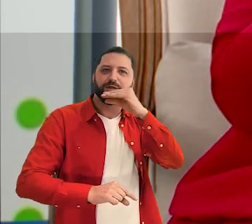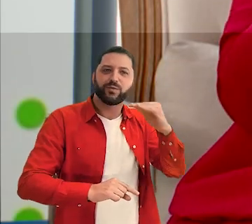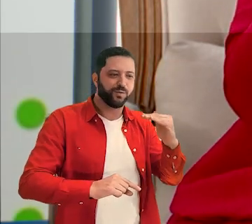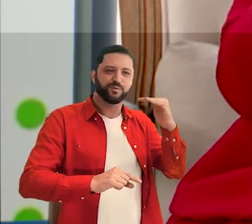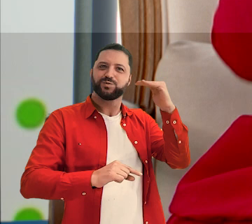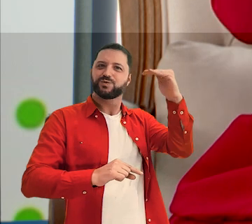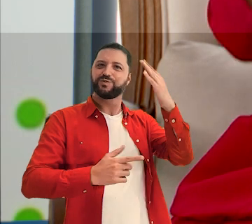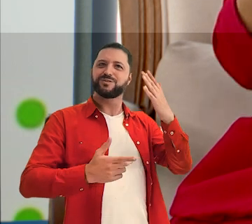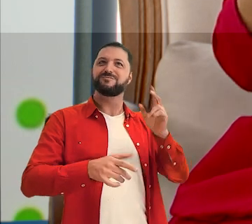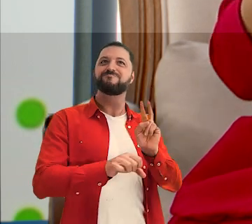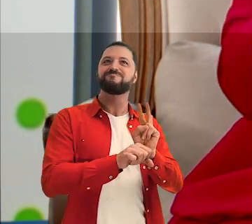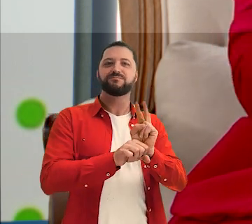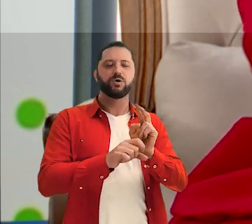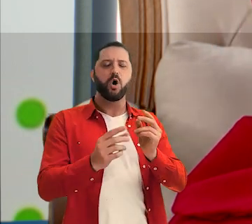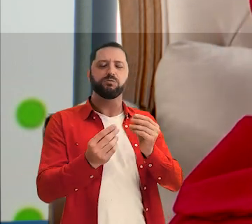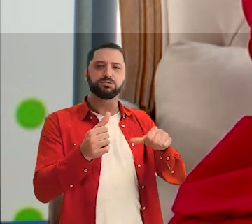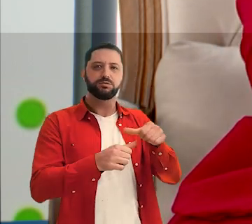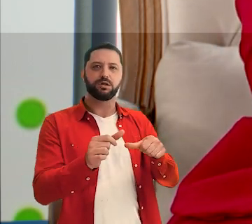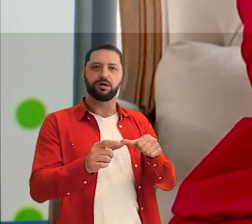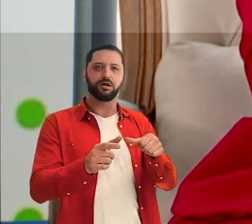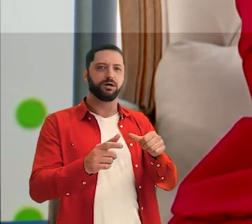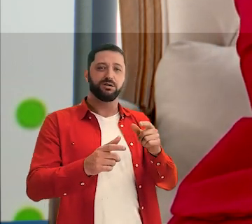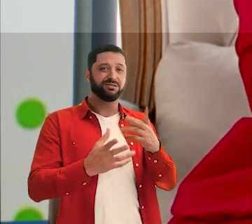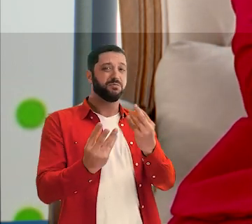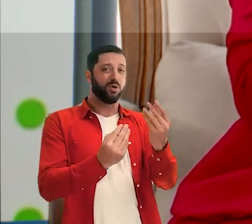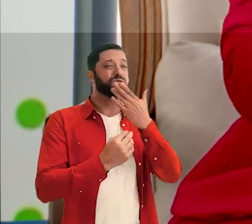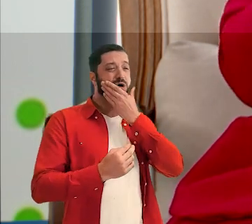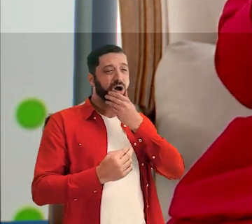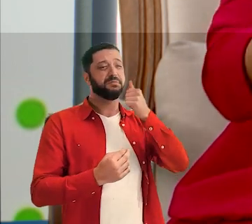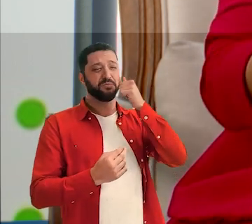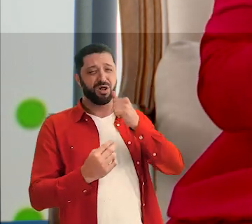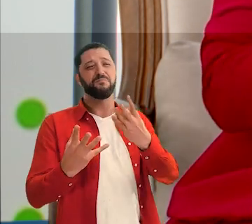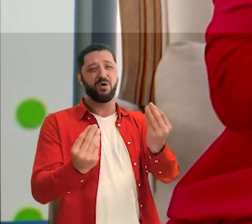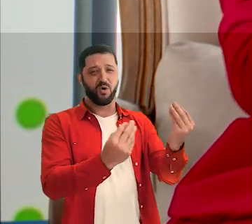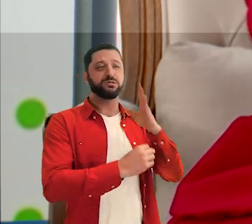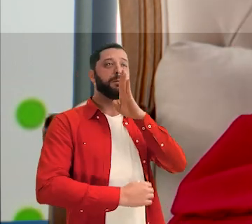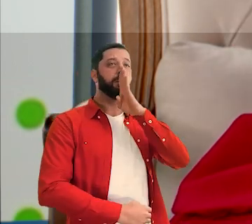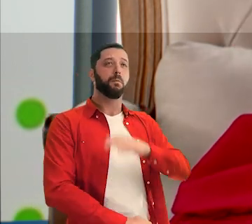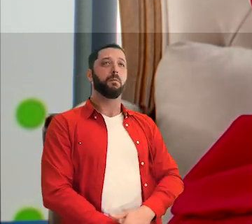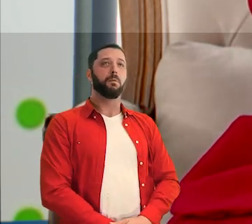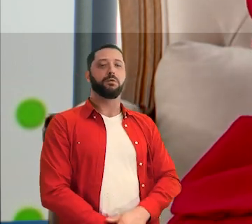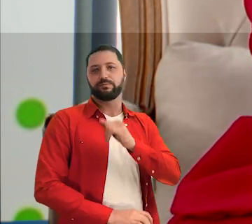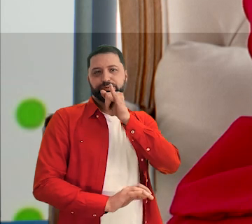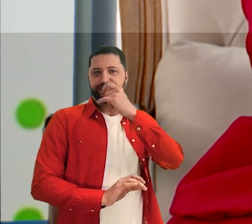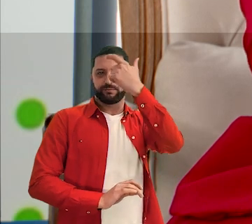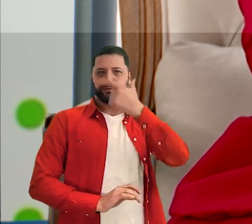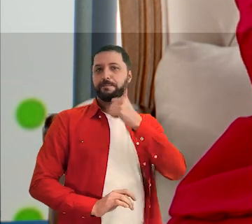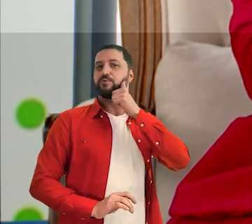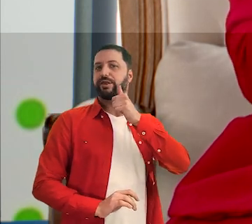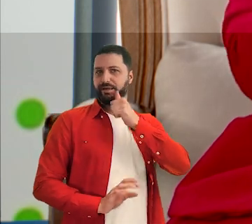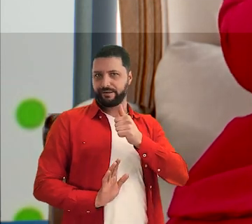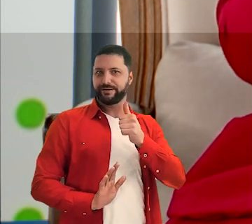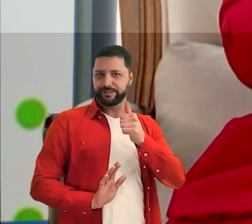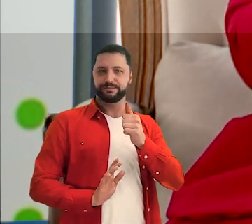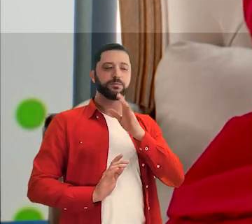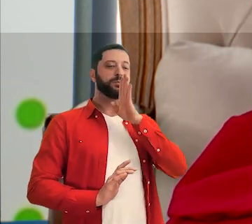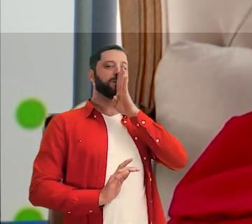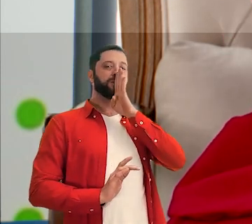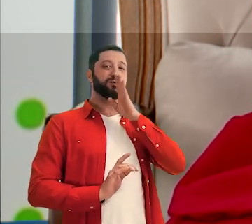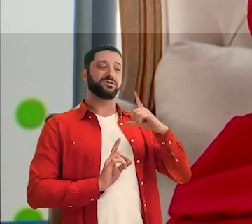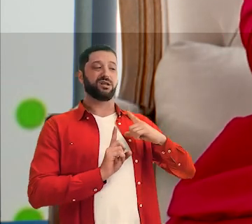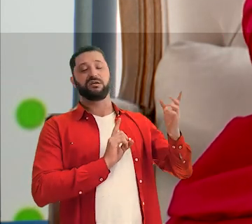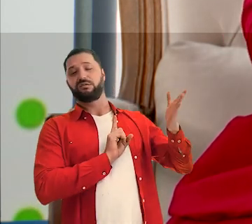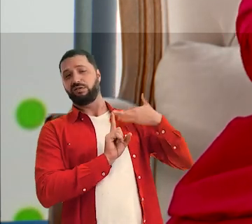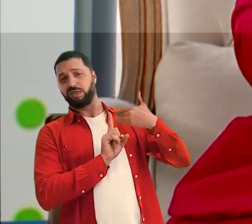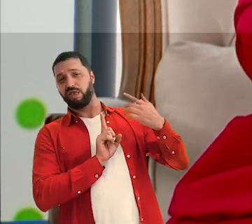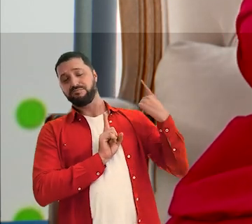para forjar, para formar um adulto passivo? Tem muitos homens passivos, muitas mulheres passivas. E uma mulher